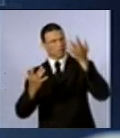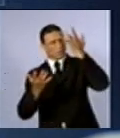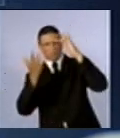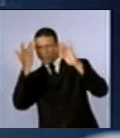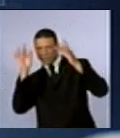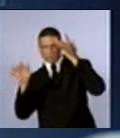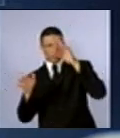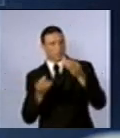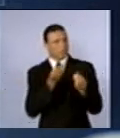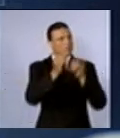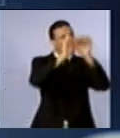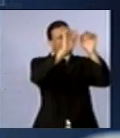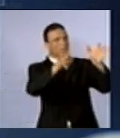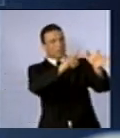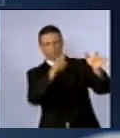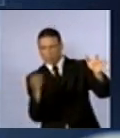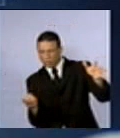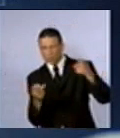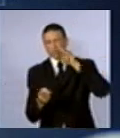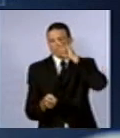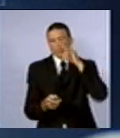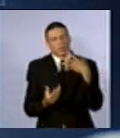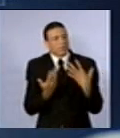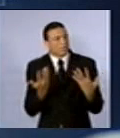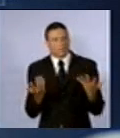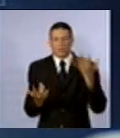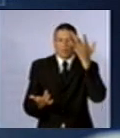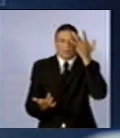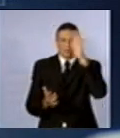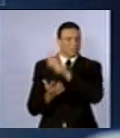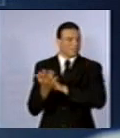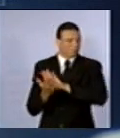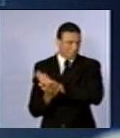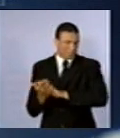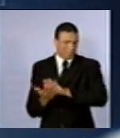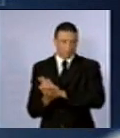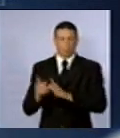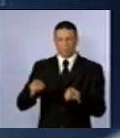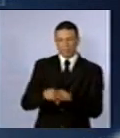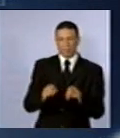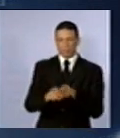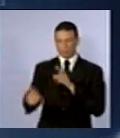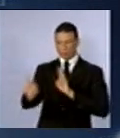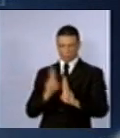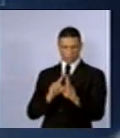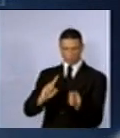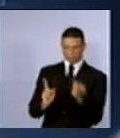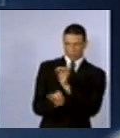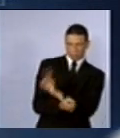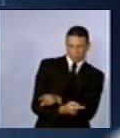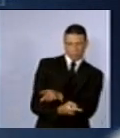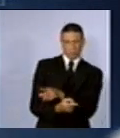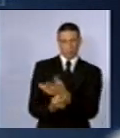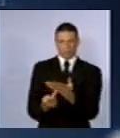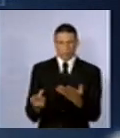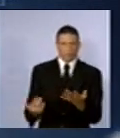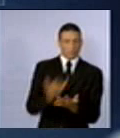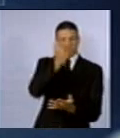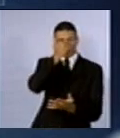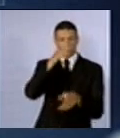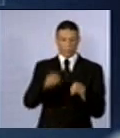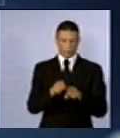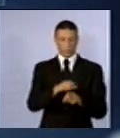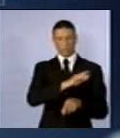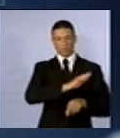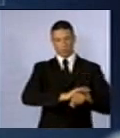da diferenciada percepção de risco, bem como nos resultados contraditórios obtidos nos estudos